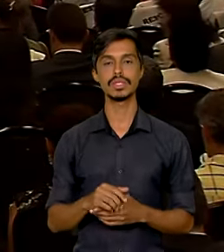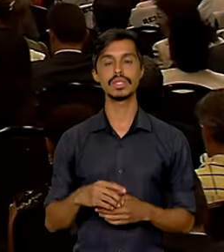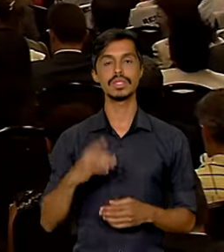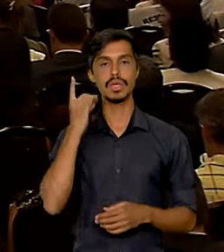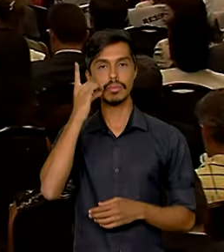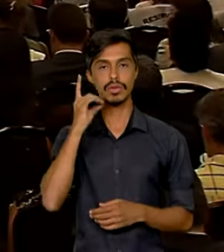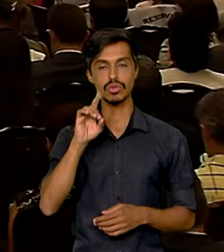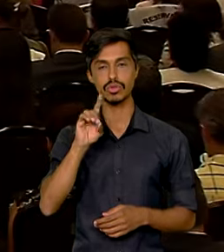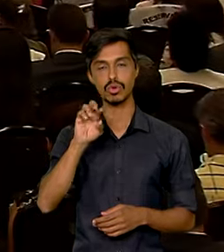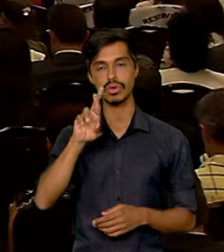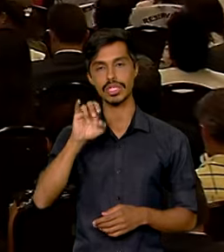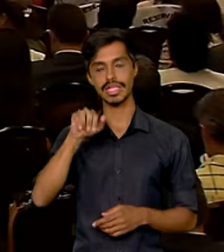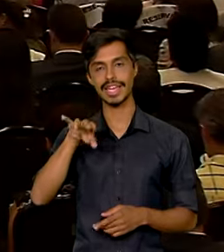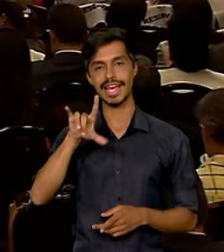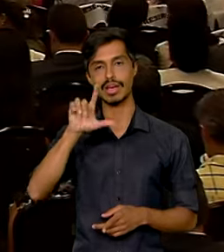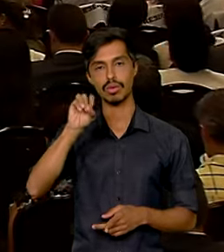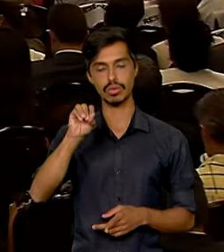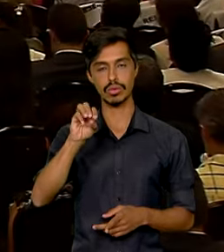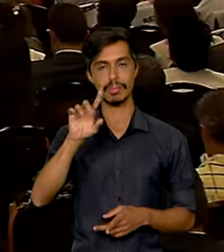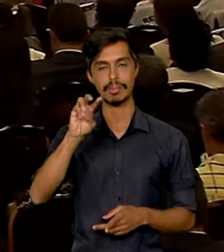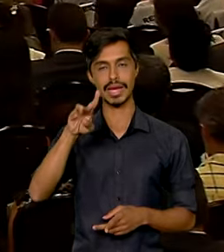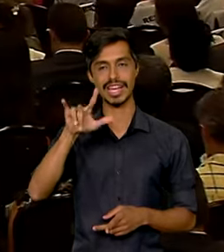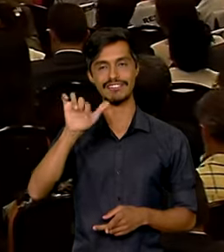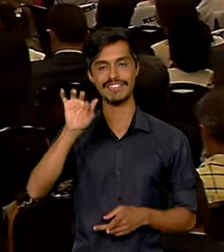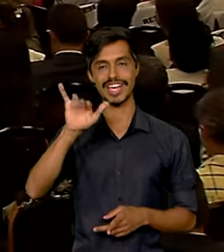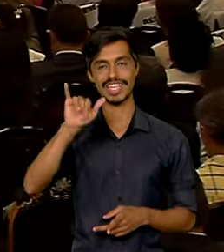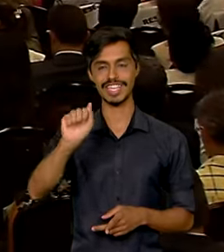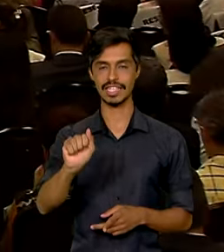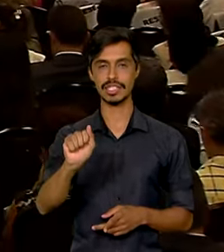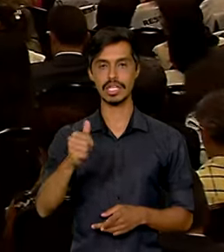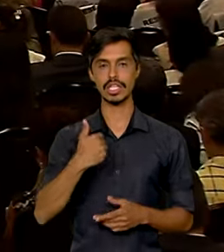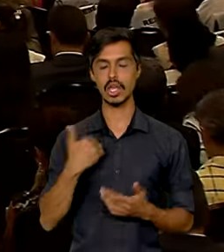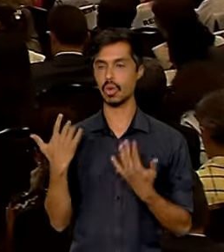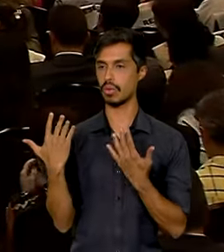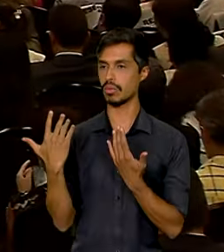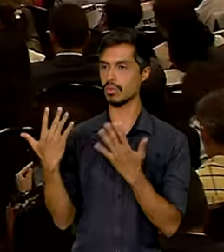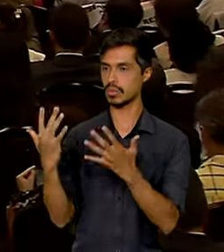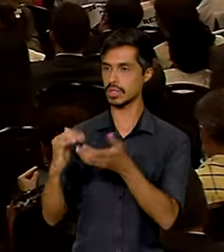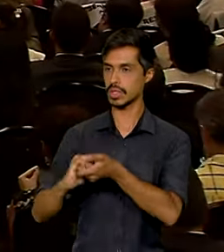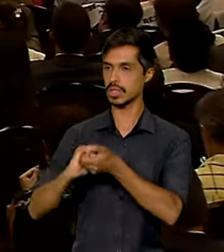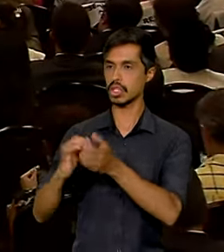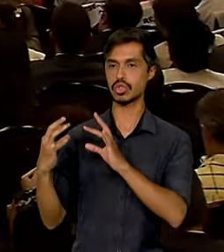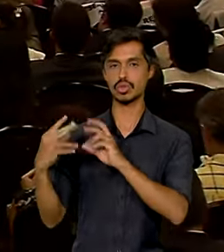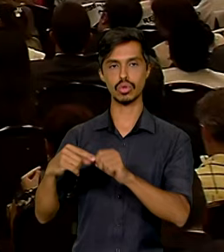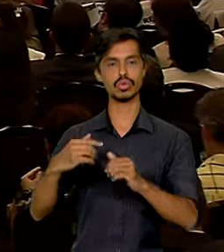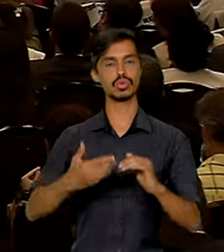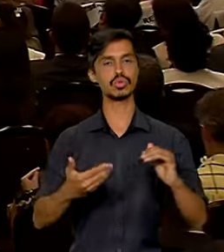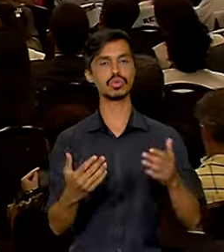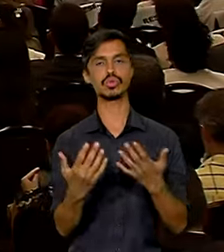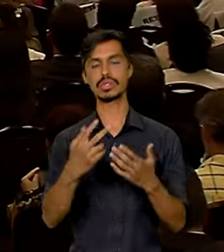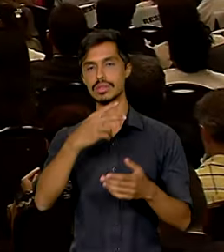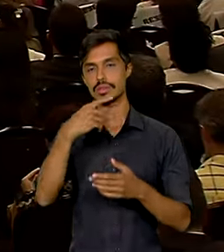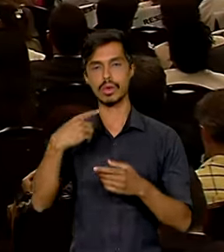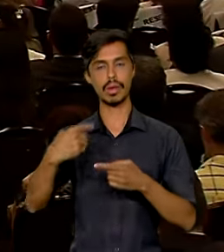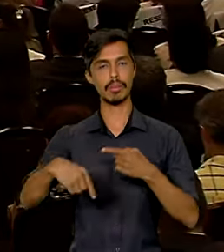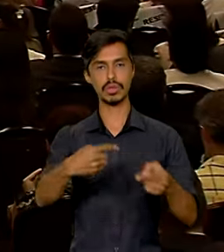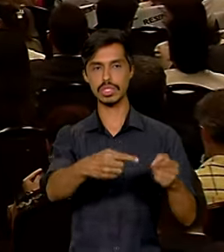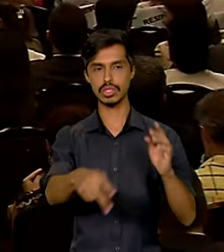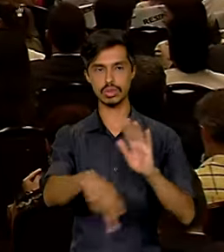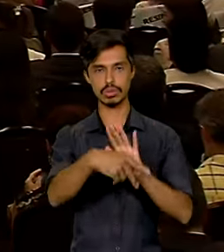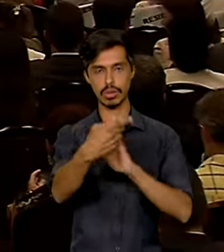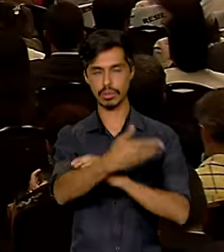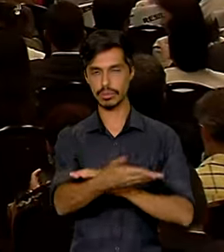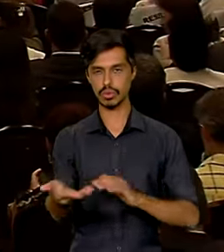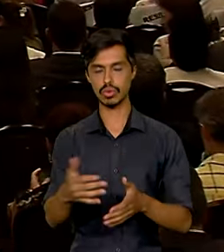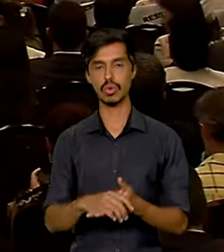deputado Dorinaldo Malafaia, em nome de quem eu saúdo a todos os parlamentares, vários parlamentares